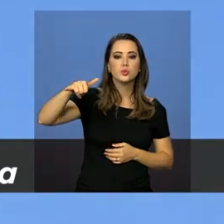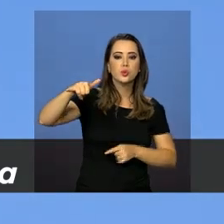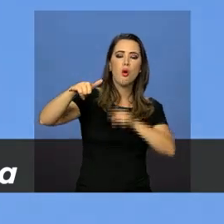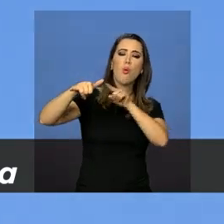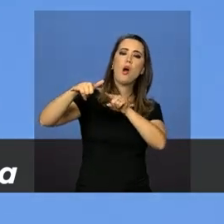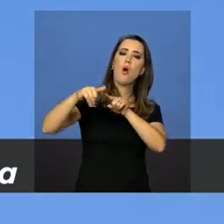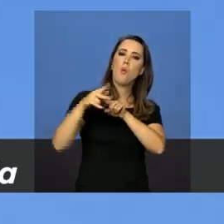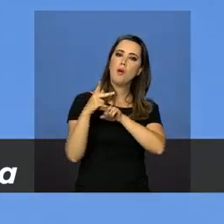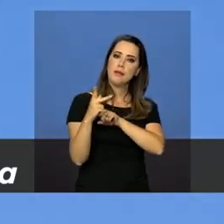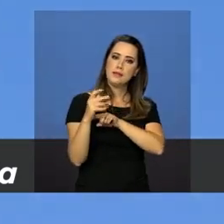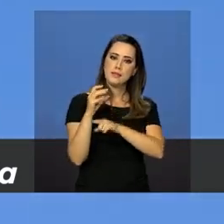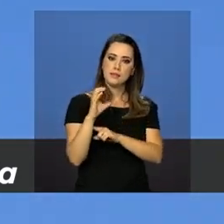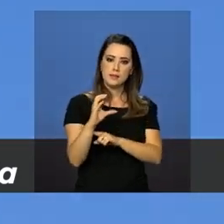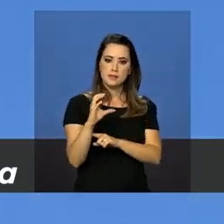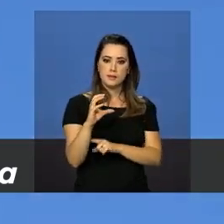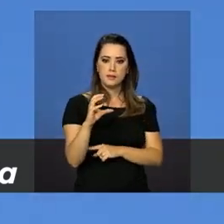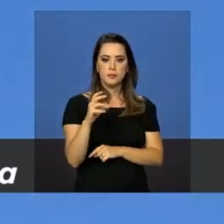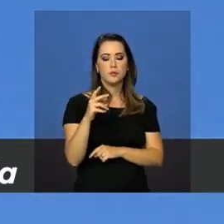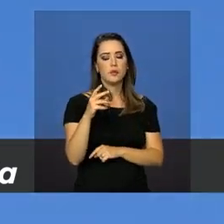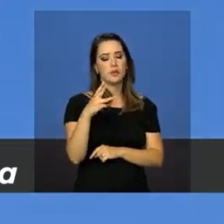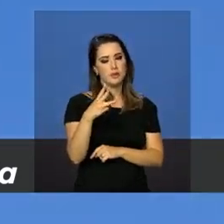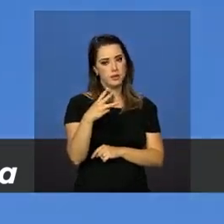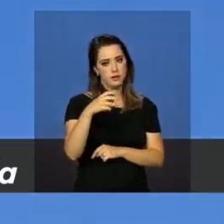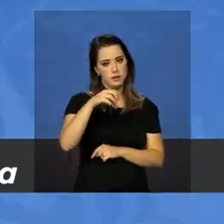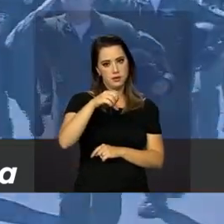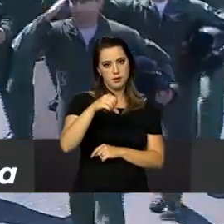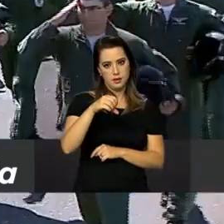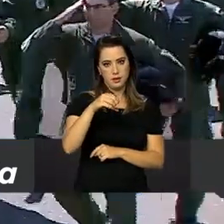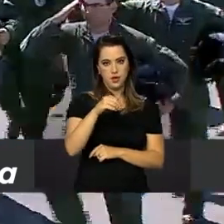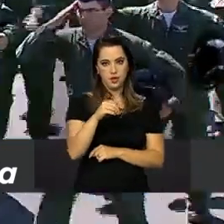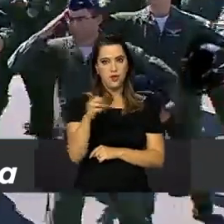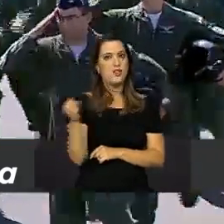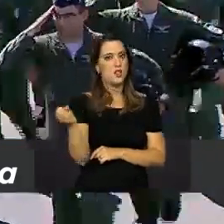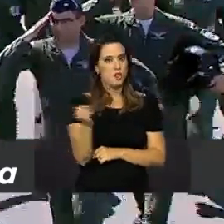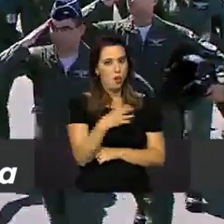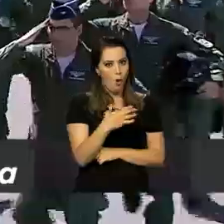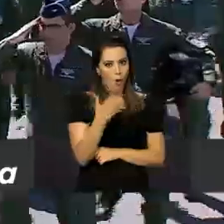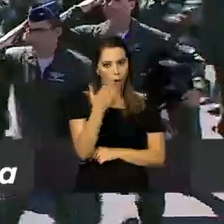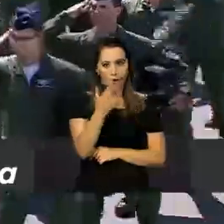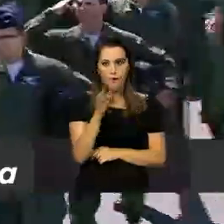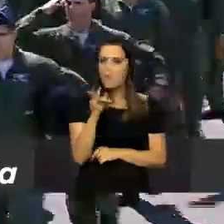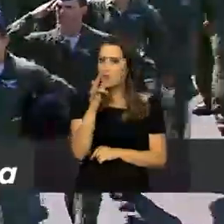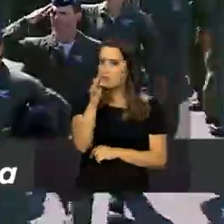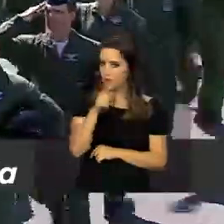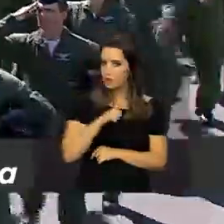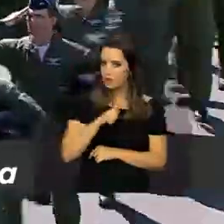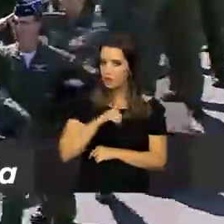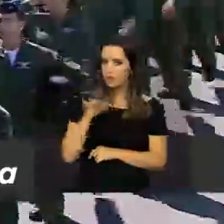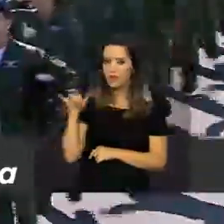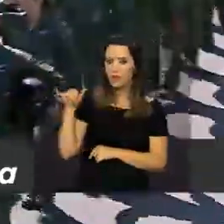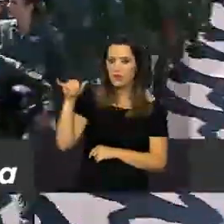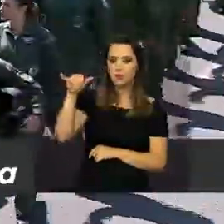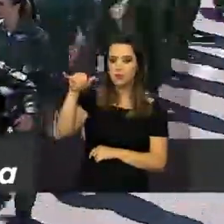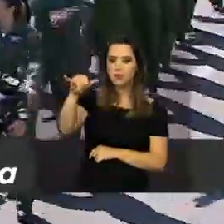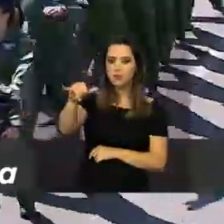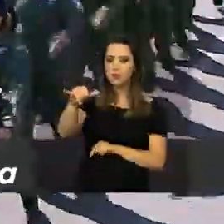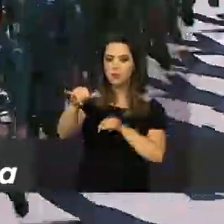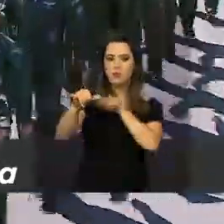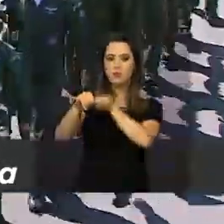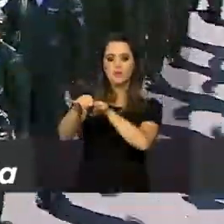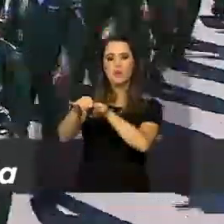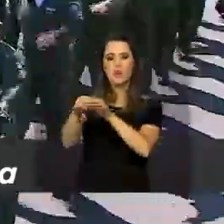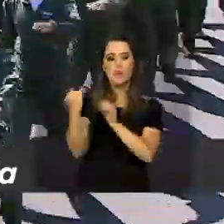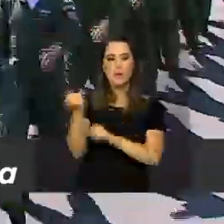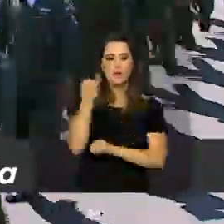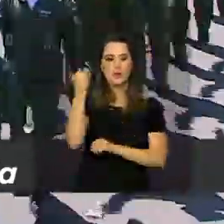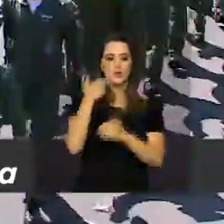da Embraer, que vai ser entregue a partir do ano que vem para a Força Aérea. A espinha dorsal vai fazer parte da espinha